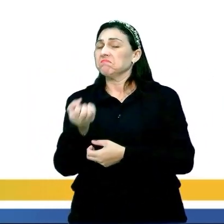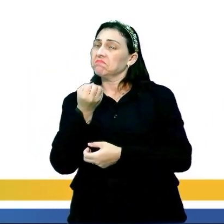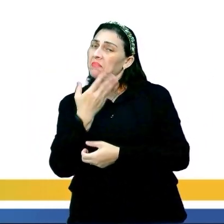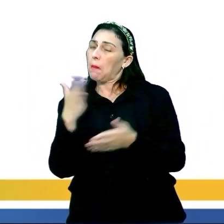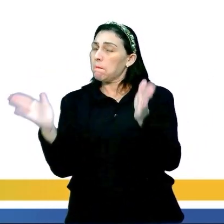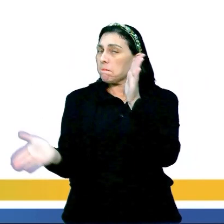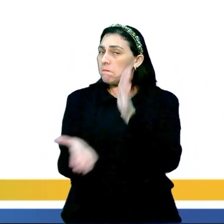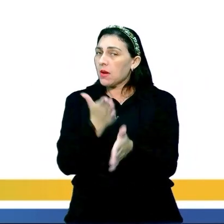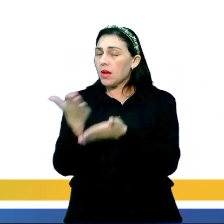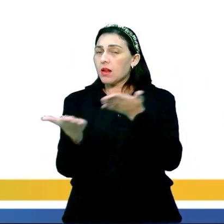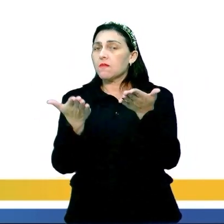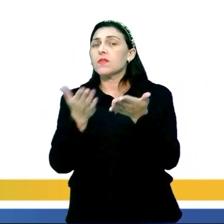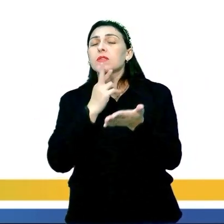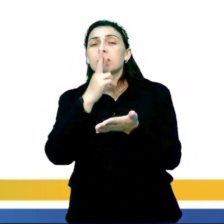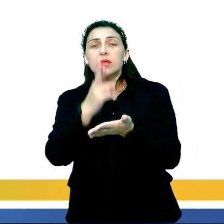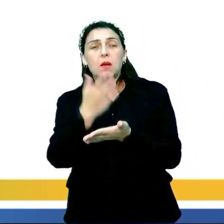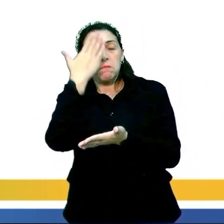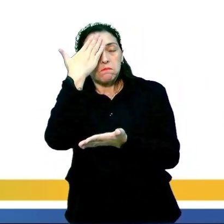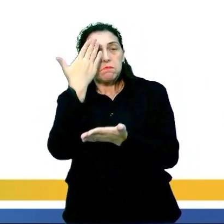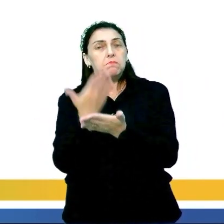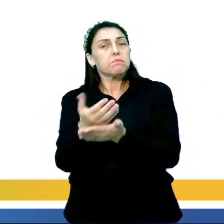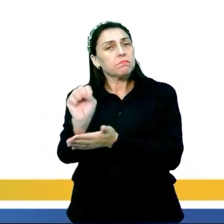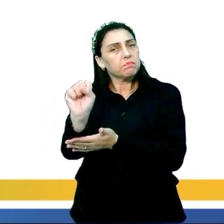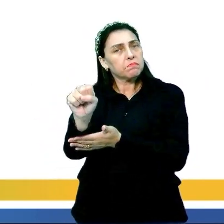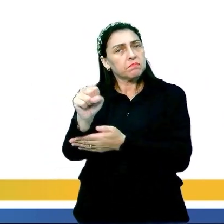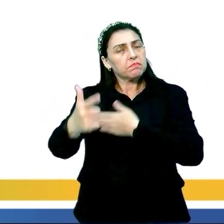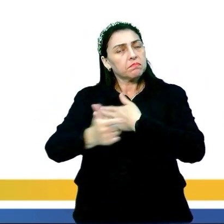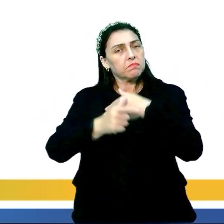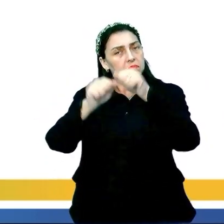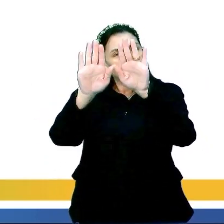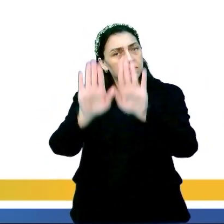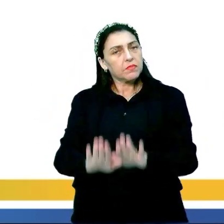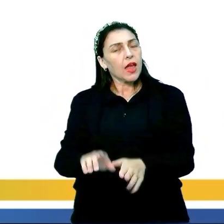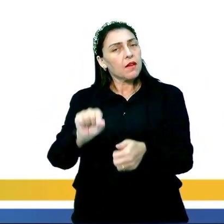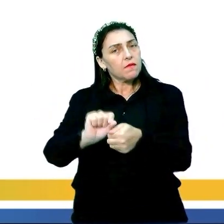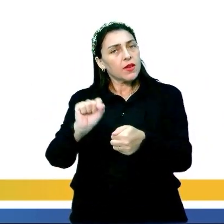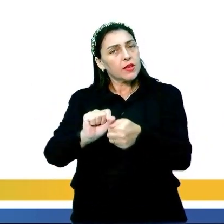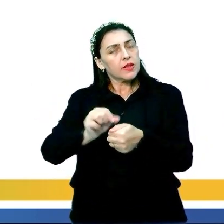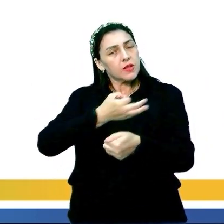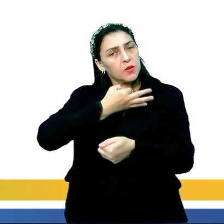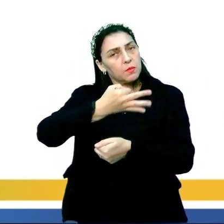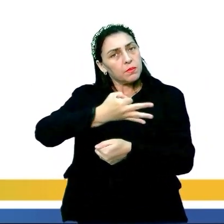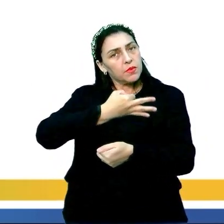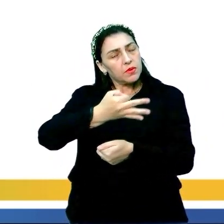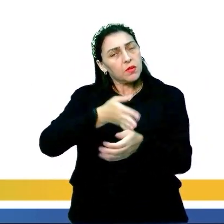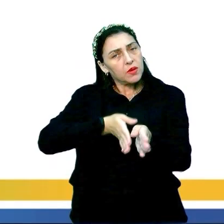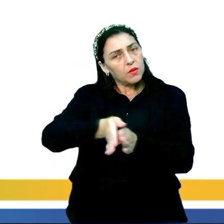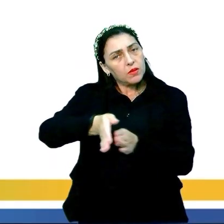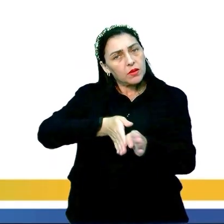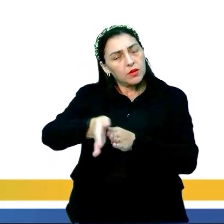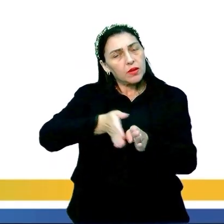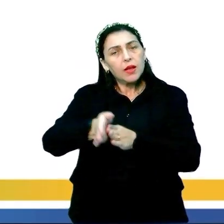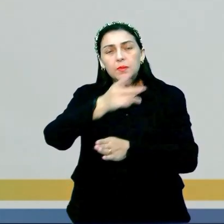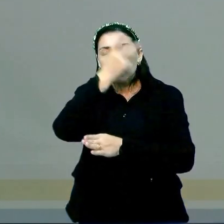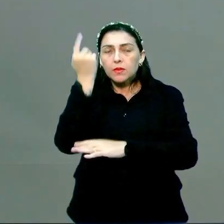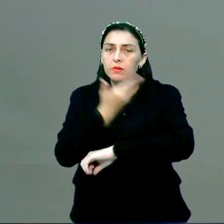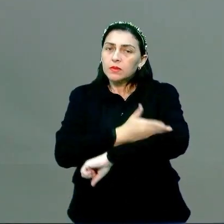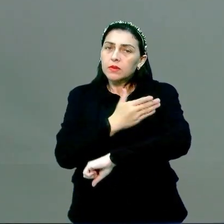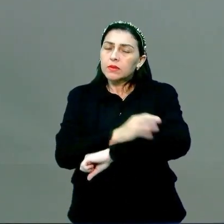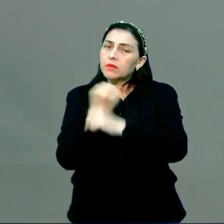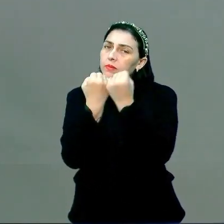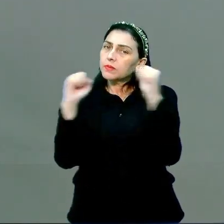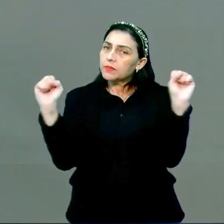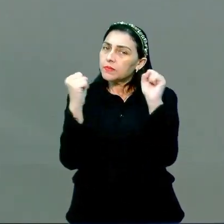alternativa maravilhosa, porque eu acredito que o cartaz ele faça sim essa sugestão que as pessoas pratiquem